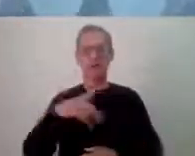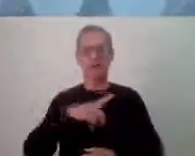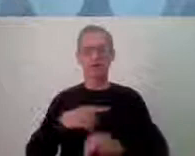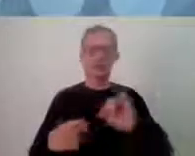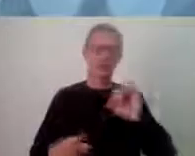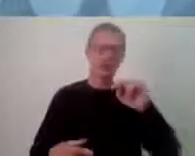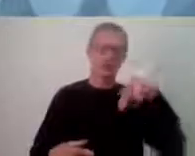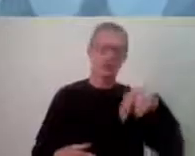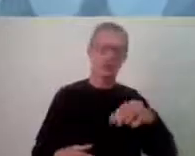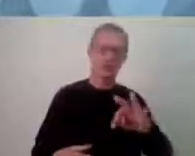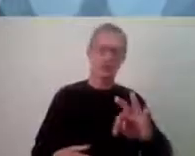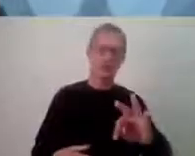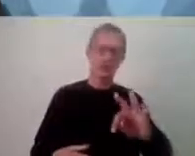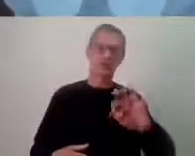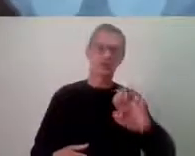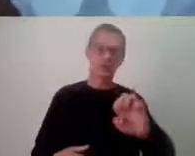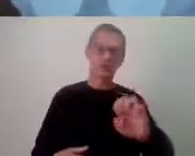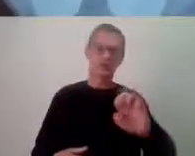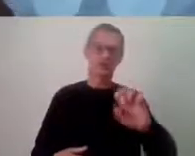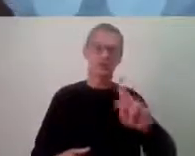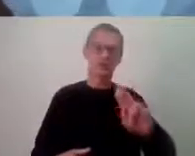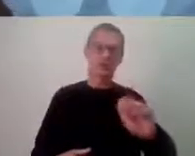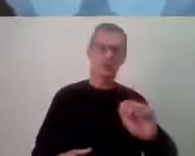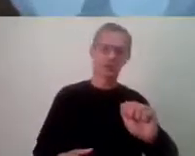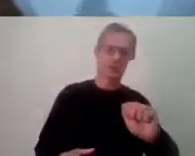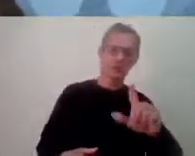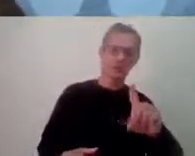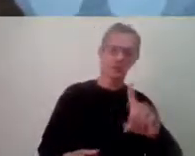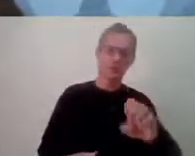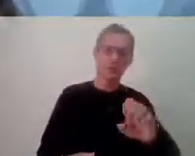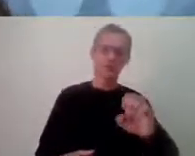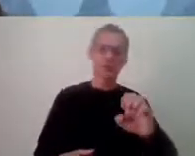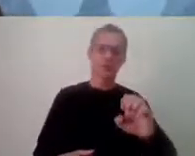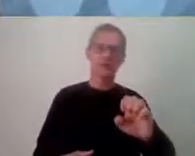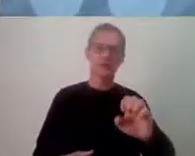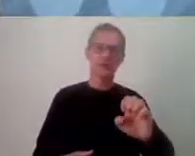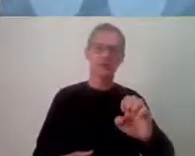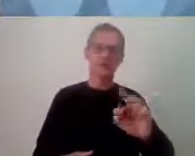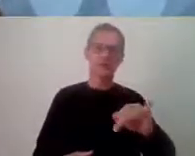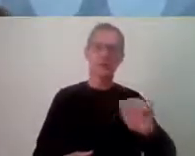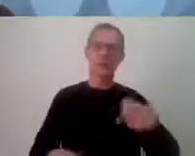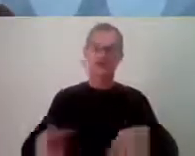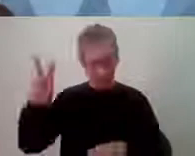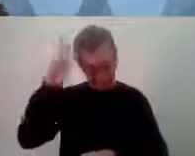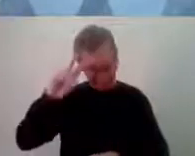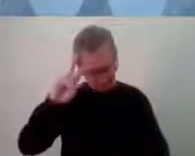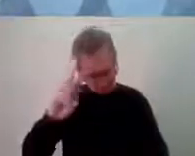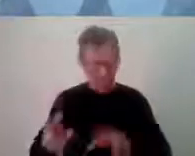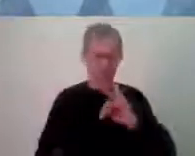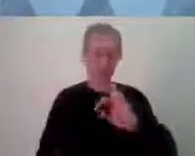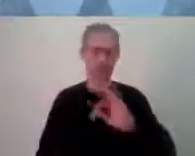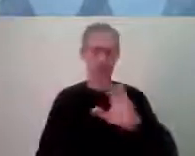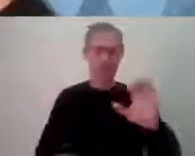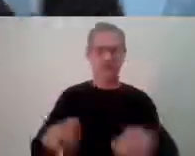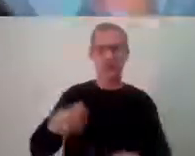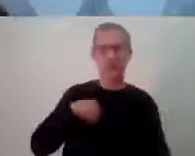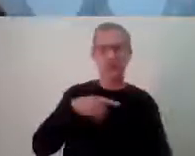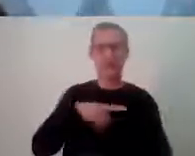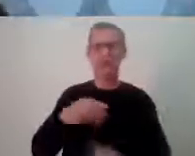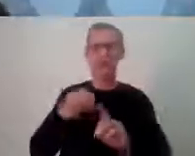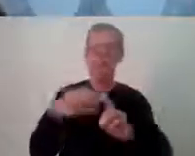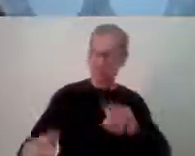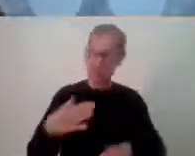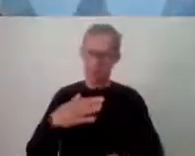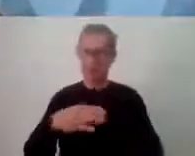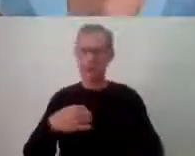integral definida, lembra do teorema fundamental do cálculo. Eu estou buscando uma função que, quando eu derivo, eu chego à